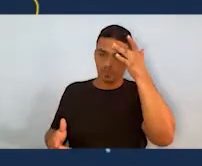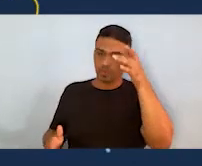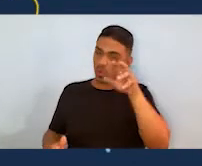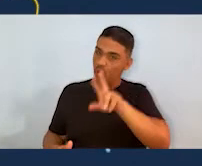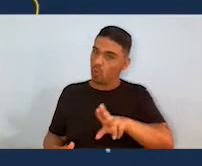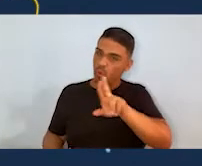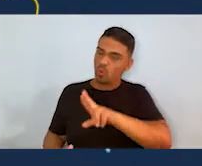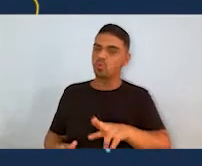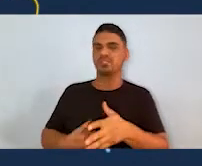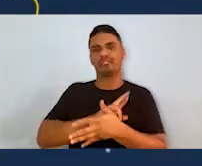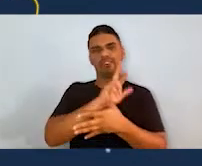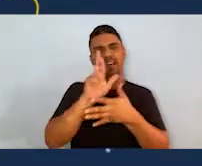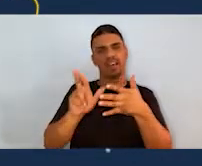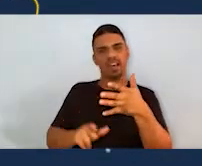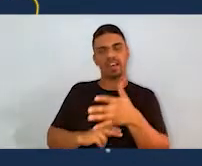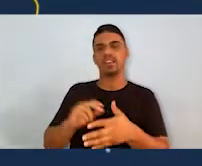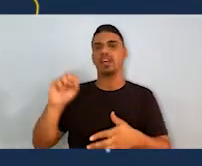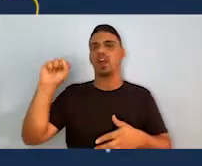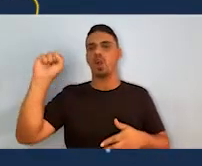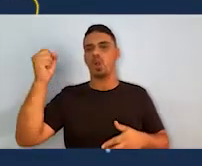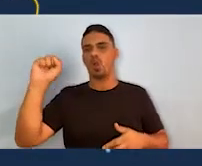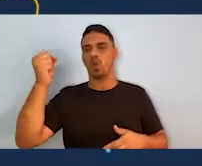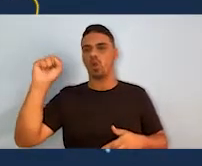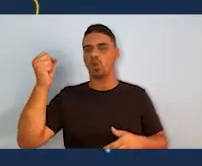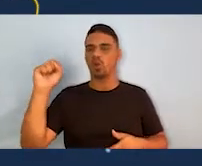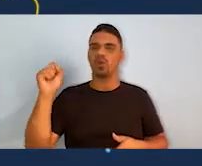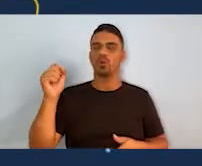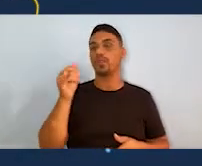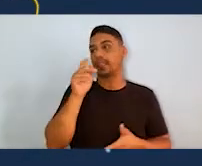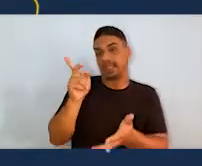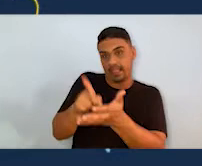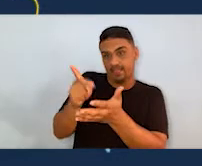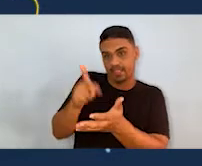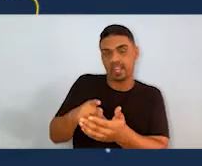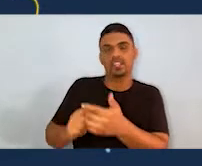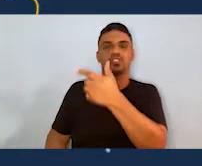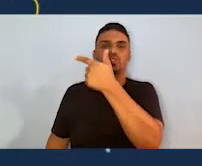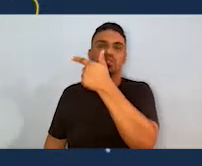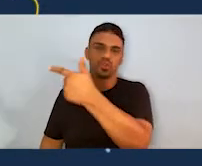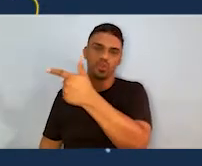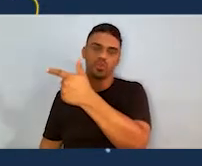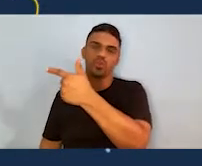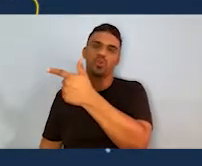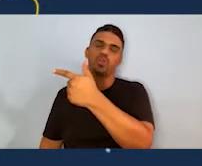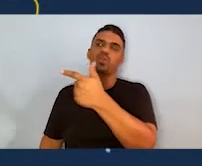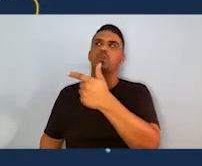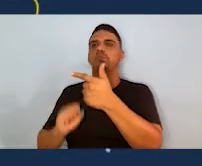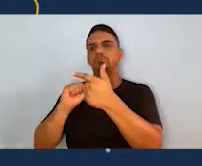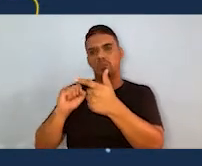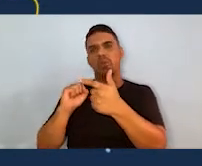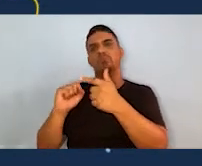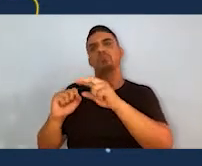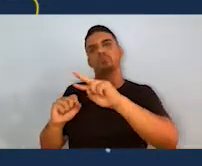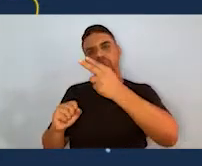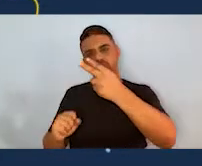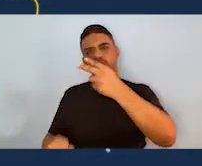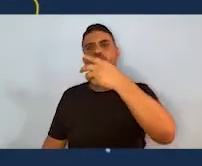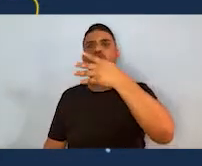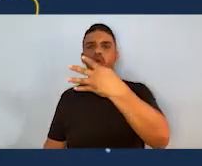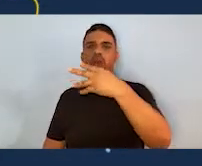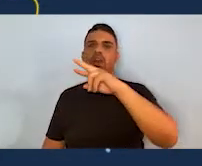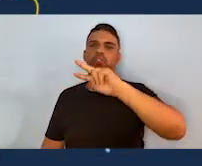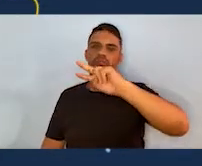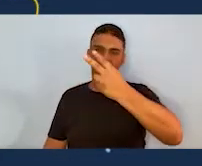essas medidas múltiplas de 8, ou, na verdade, múltiplo de 2, e depois vai,